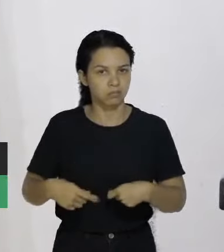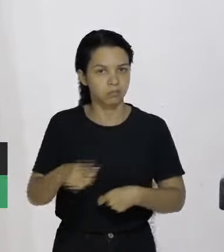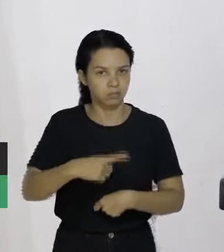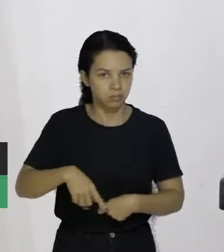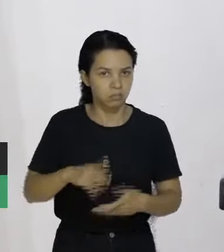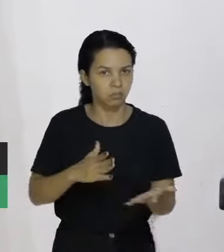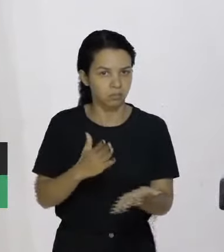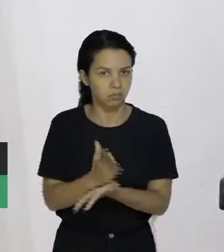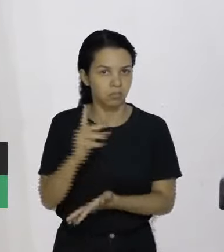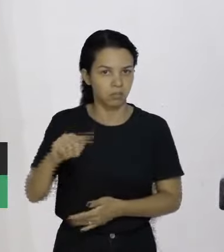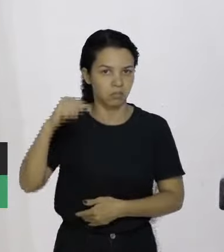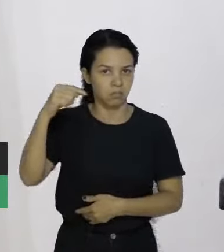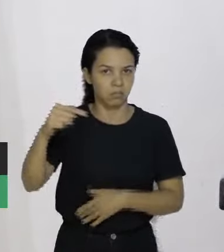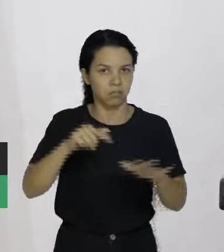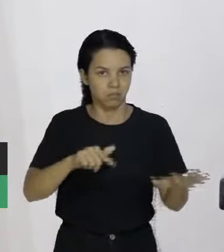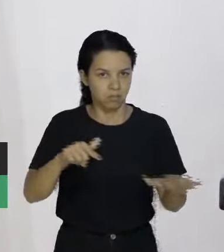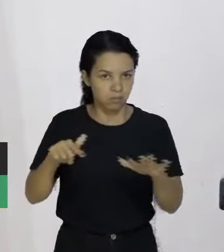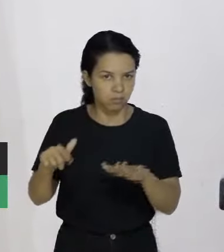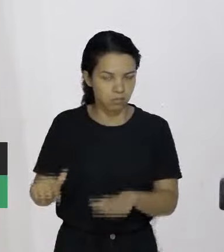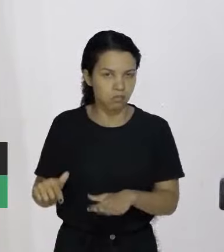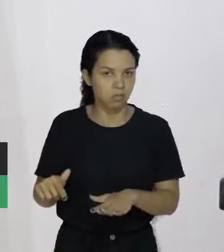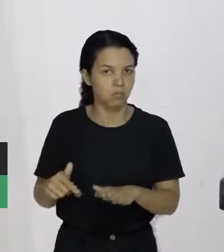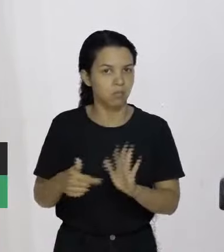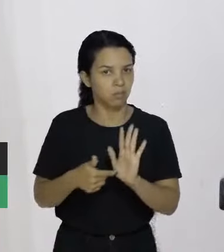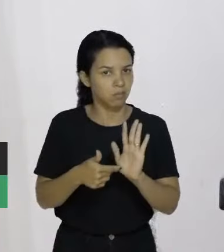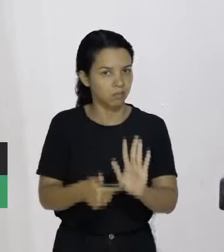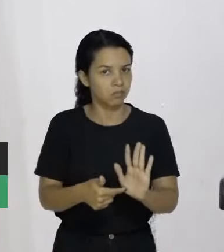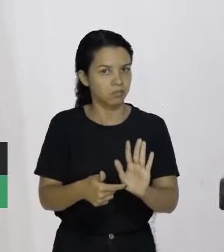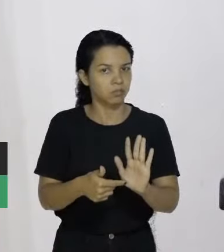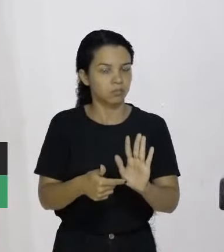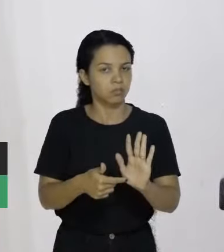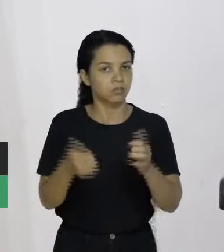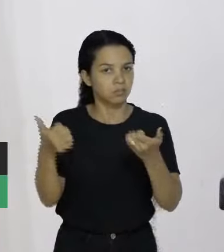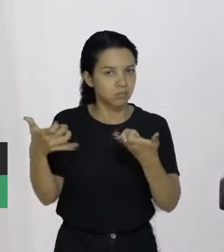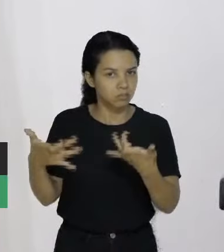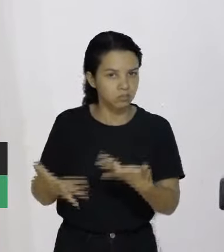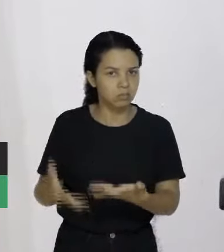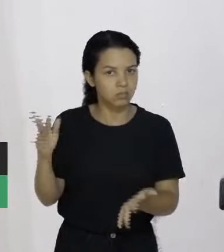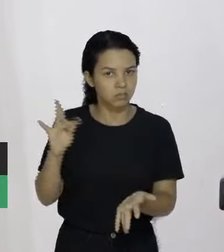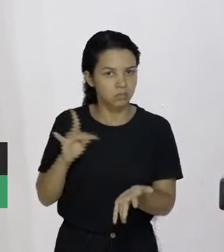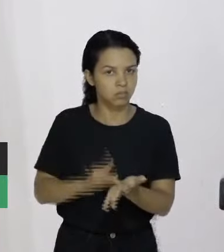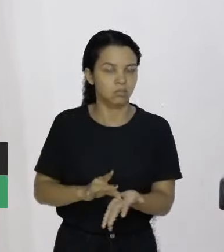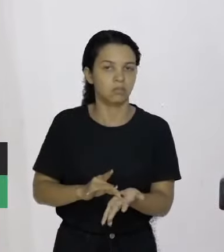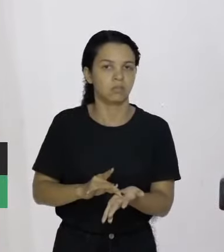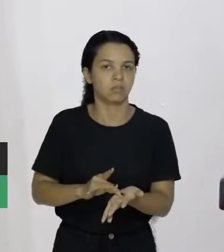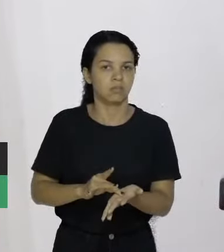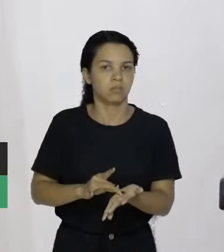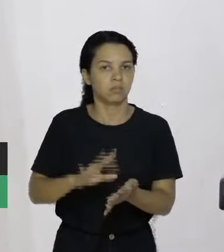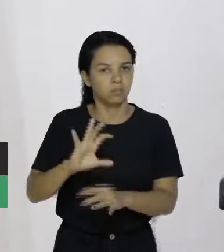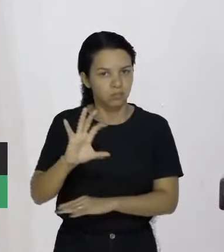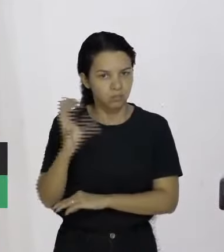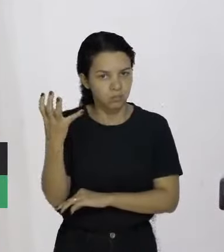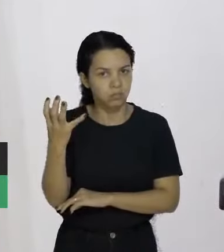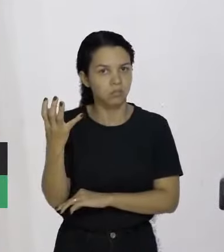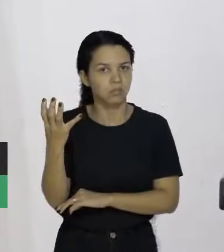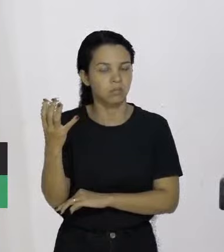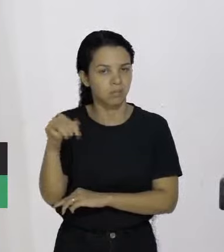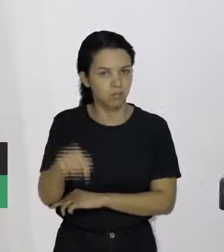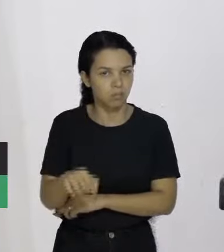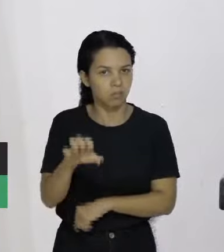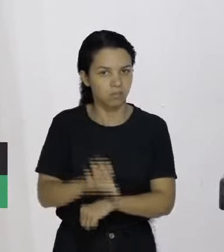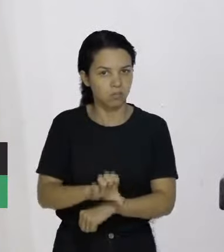semana que vem isso aqui acabei de apresentar aqui um relato verdadeiro do que está acontecendo em